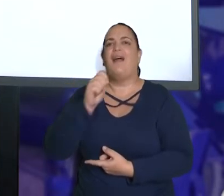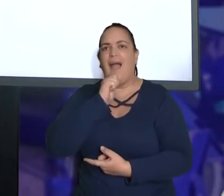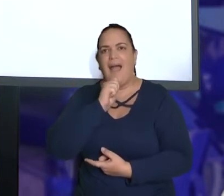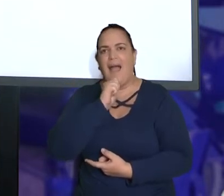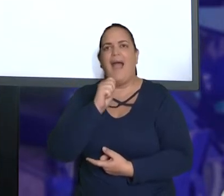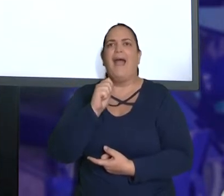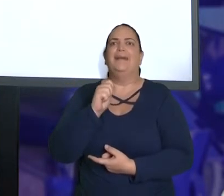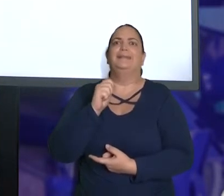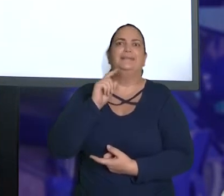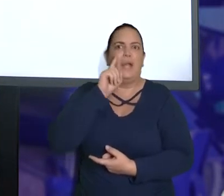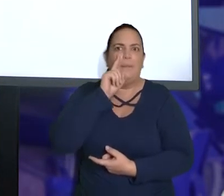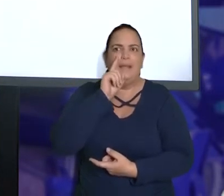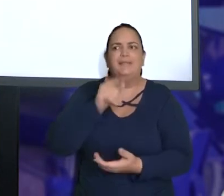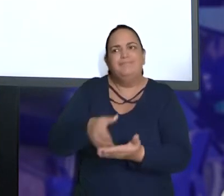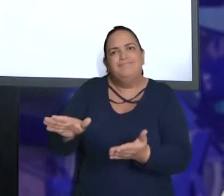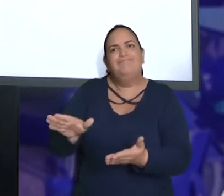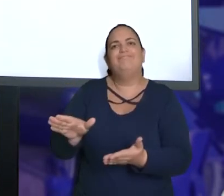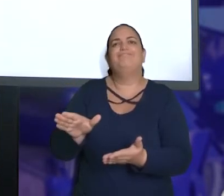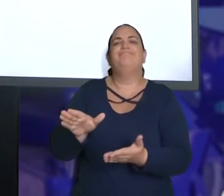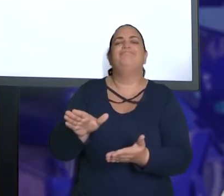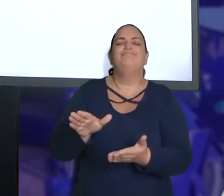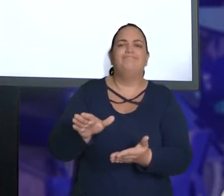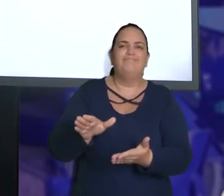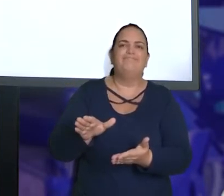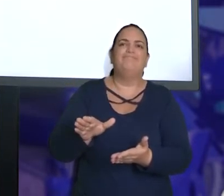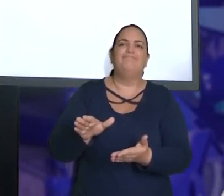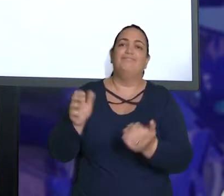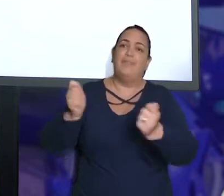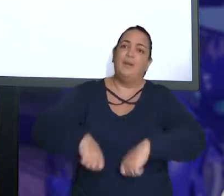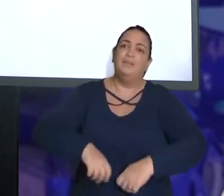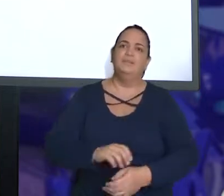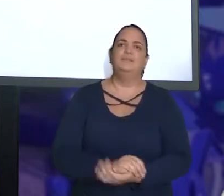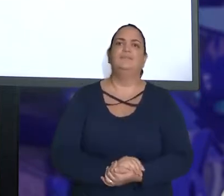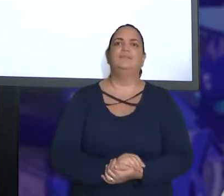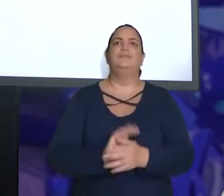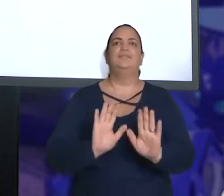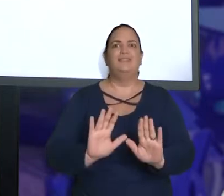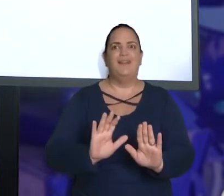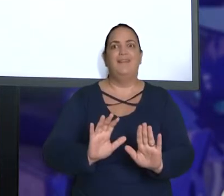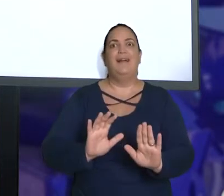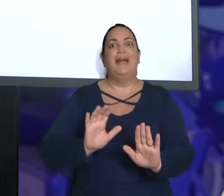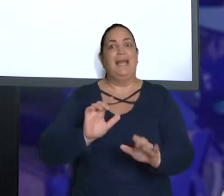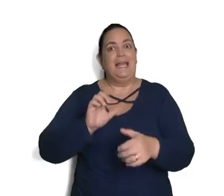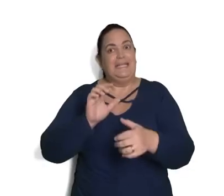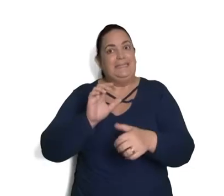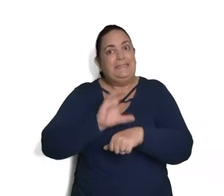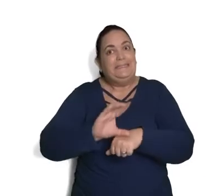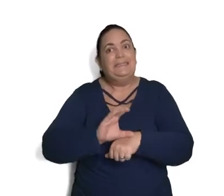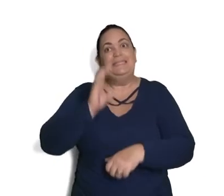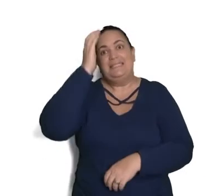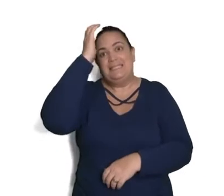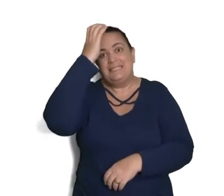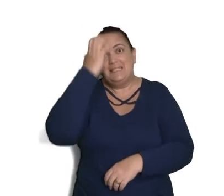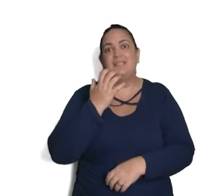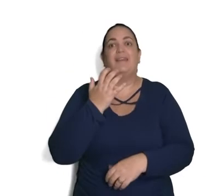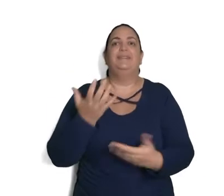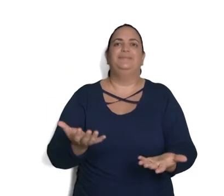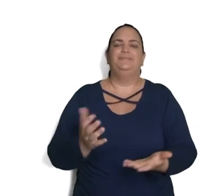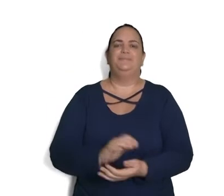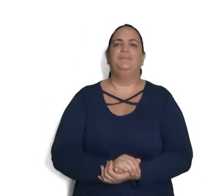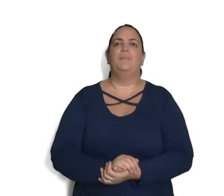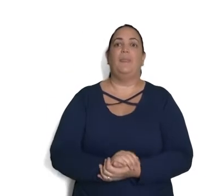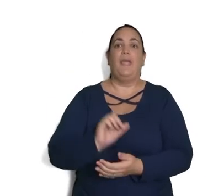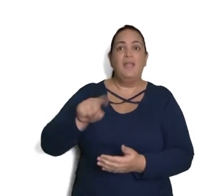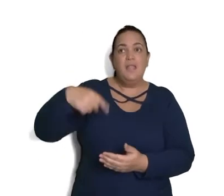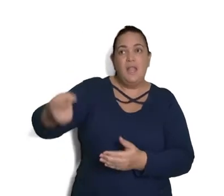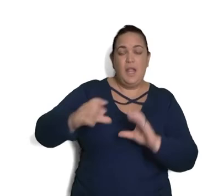demitidas. Veja como isso é importante para nós, leitores, termos uma ideia do quão sério é essa crise. No outro parágrafo, um pouquinho lá